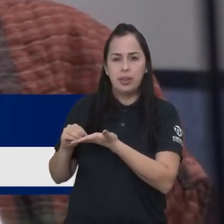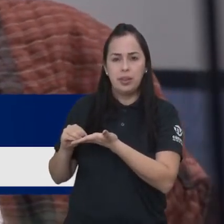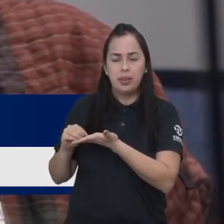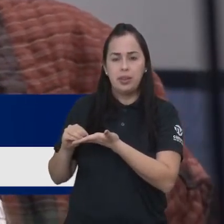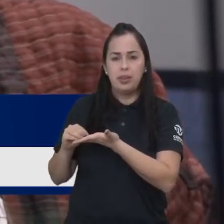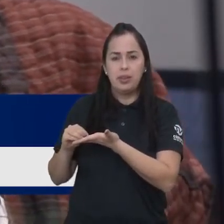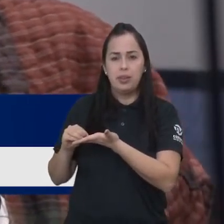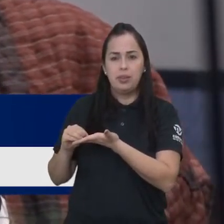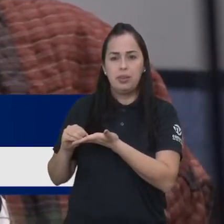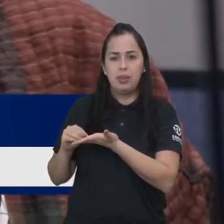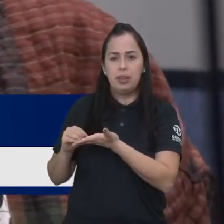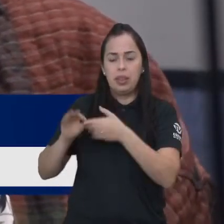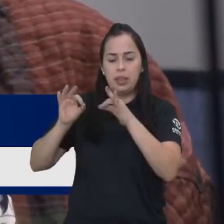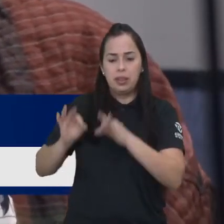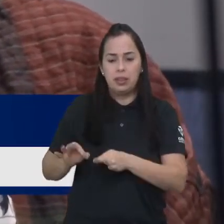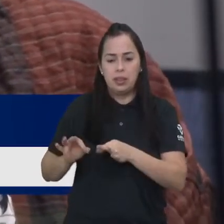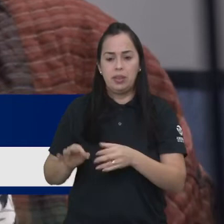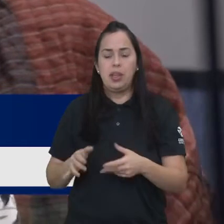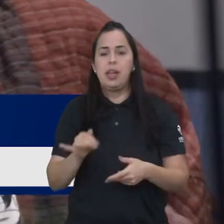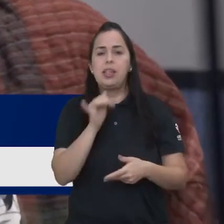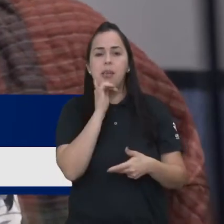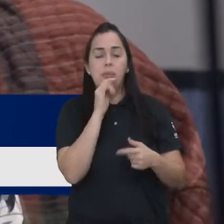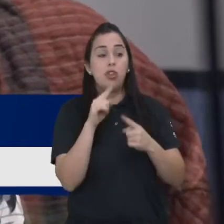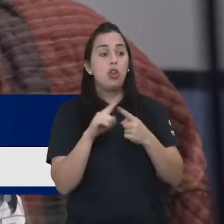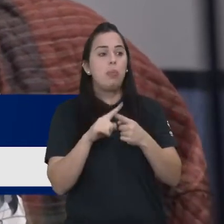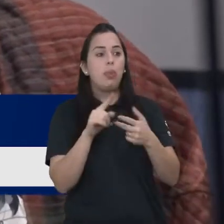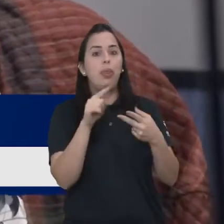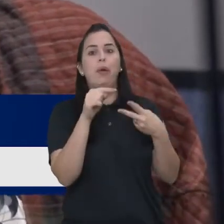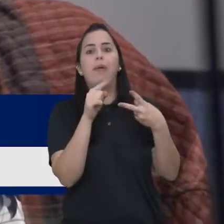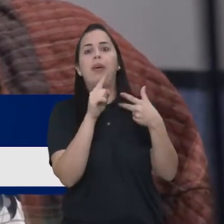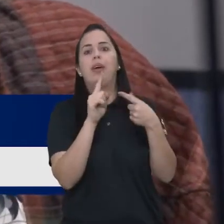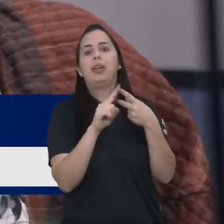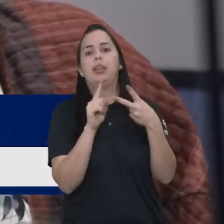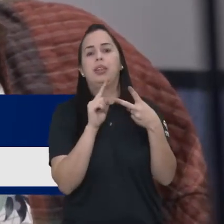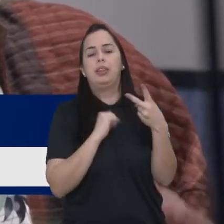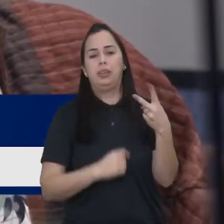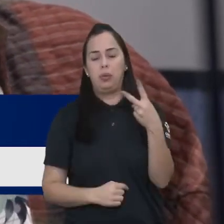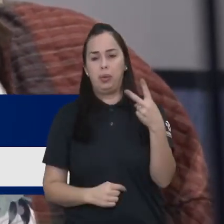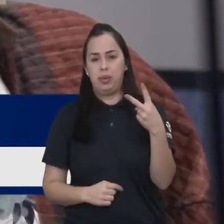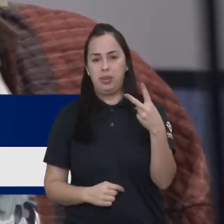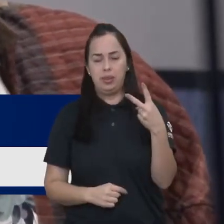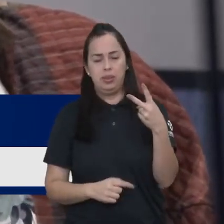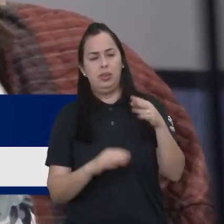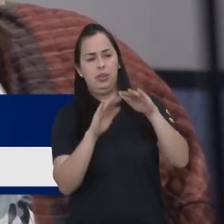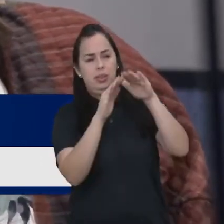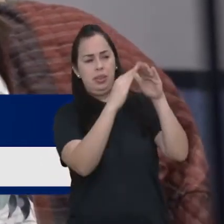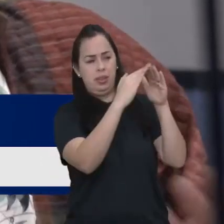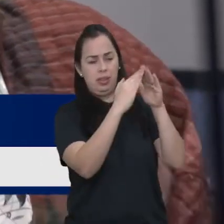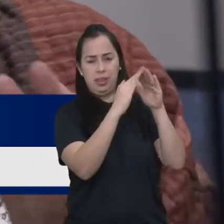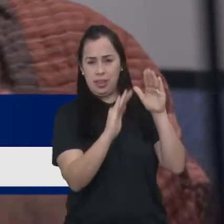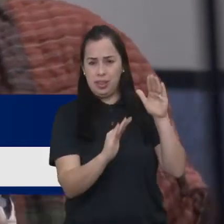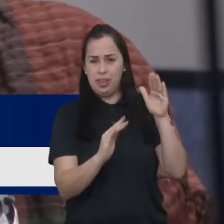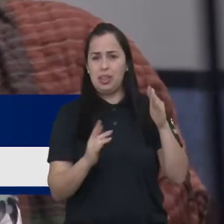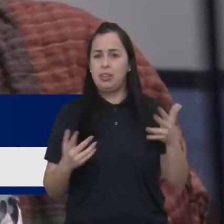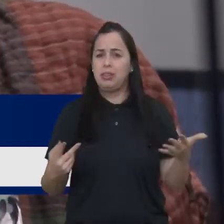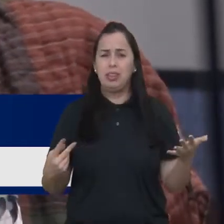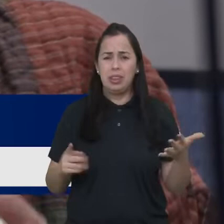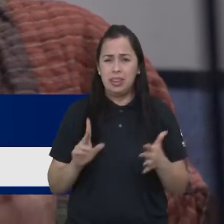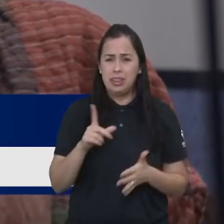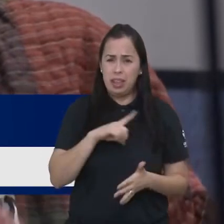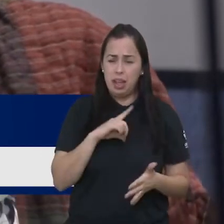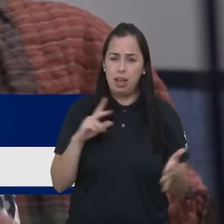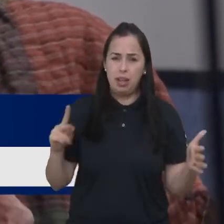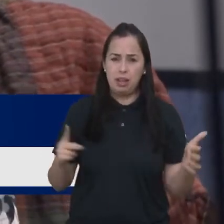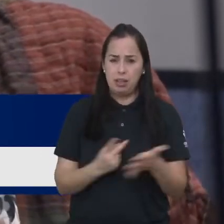Prefeitura, que é risco dois, assim mesmo, está fazendo a demolição, então tem alguma coisa muito errada aí, que infelizmente,